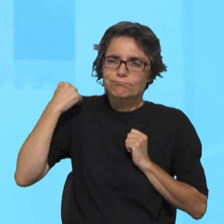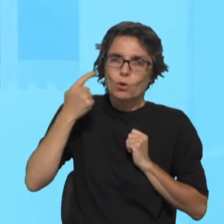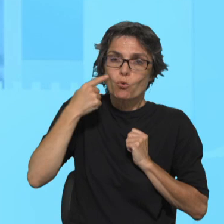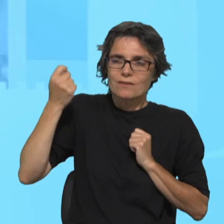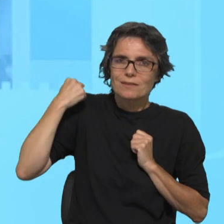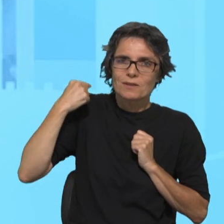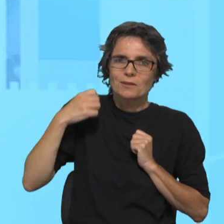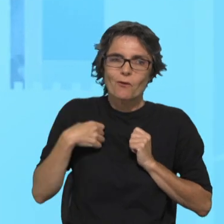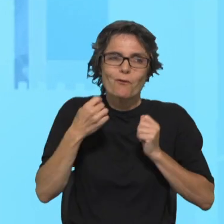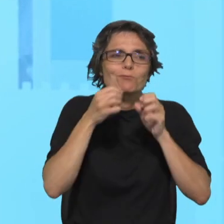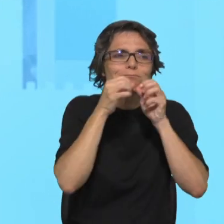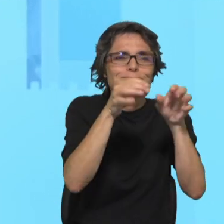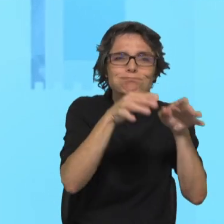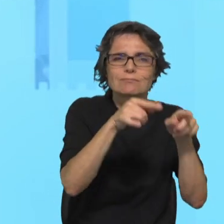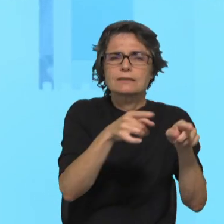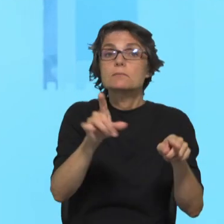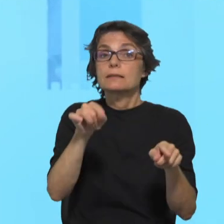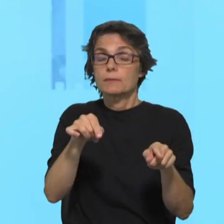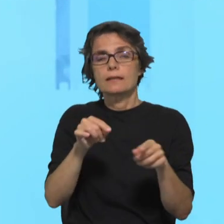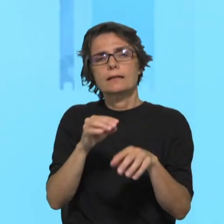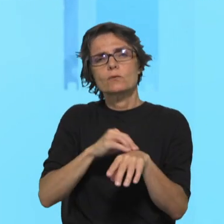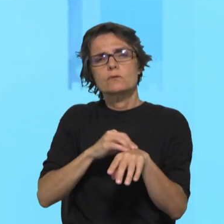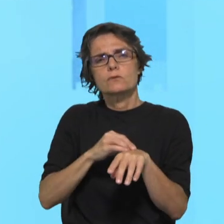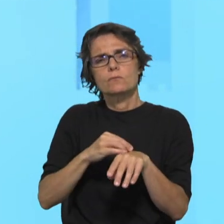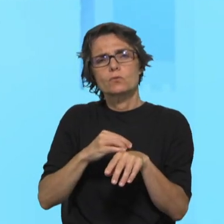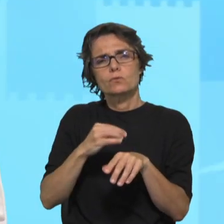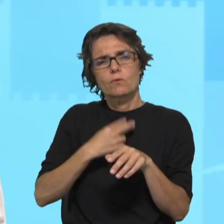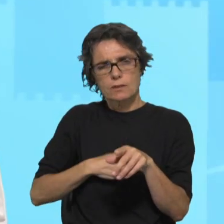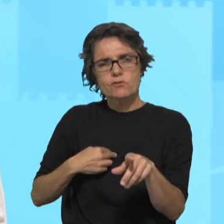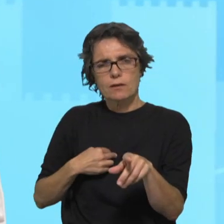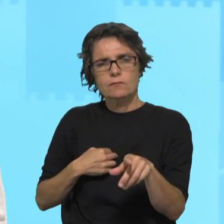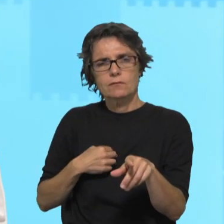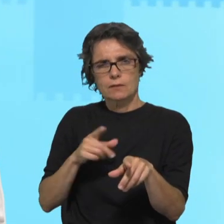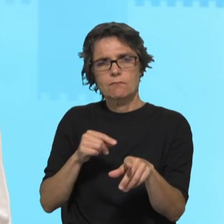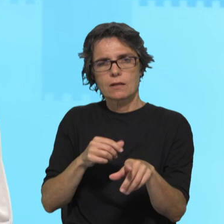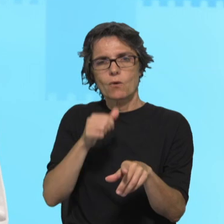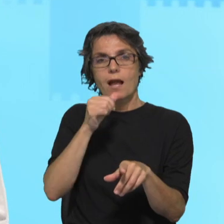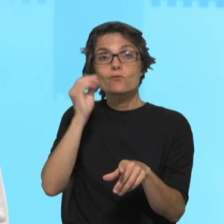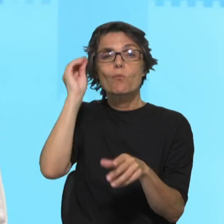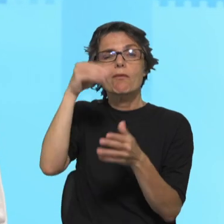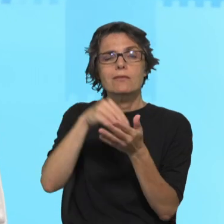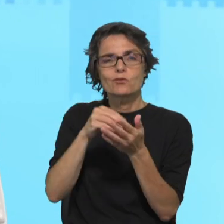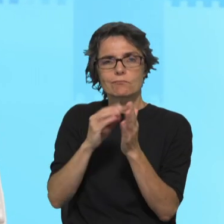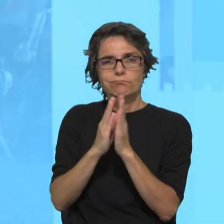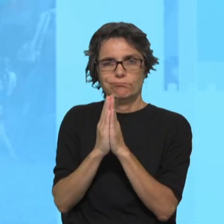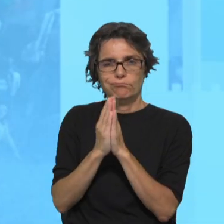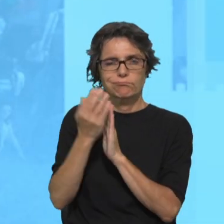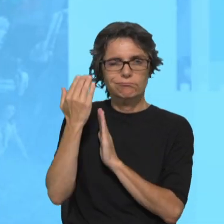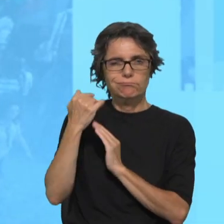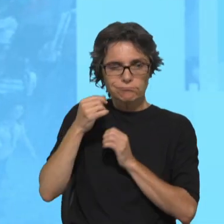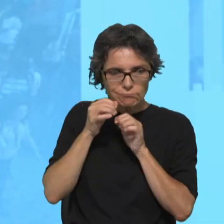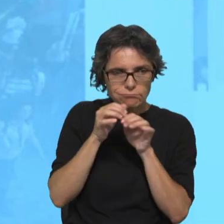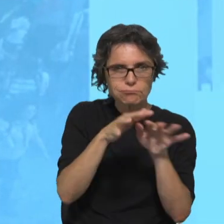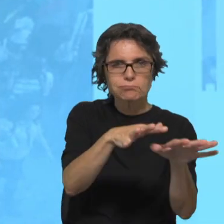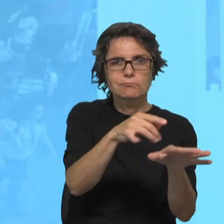aqui há um sublinhar muito forte do testemunho cristão que se dá, não é? De uma fidelidade a este batismo que um dia recebeu. E isto é